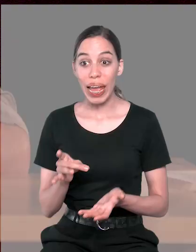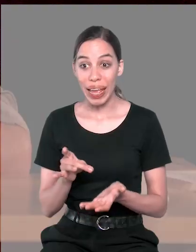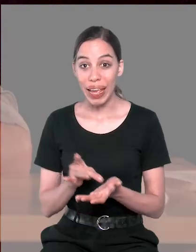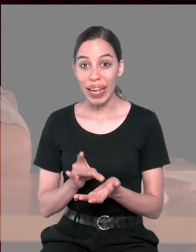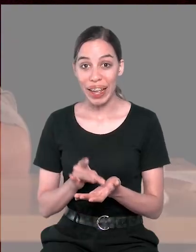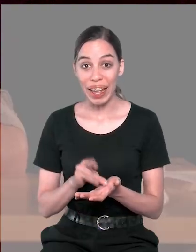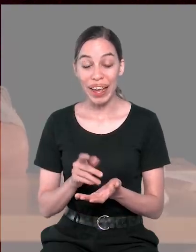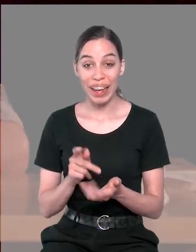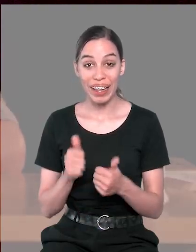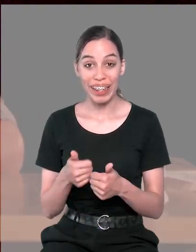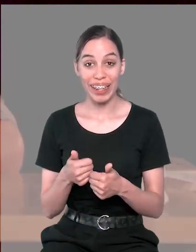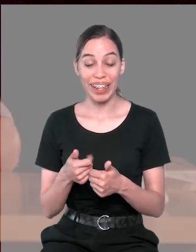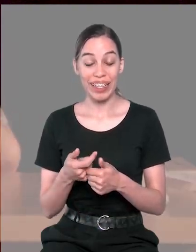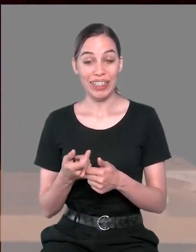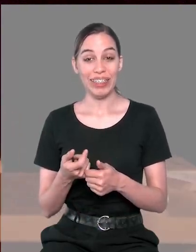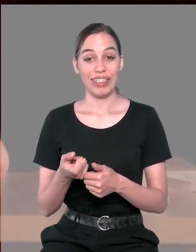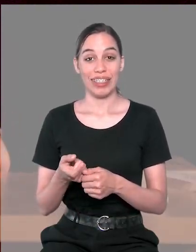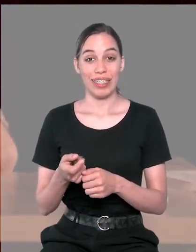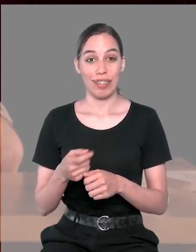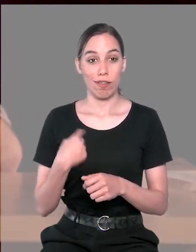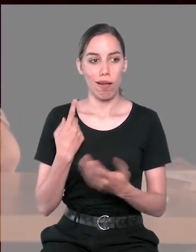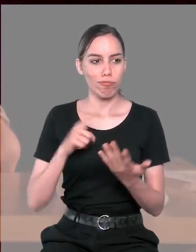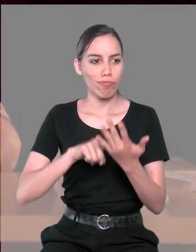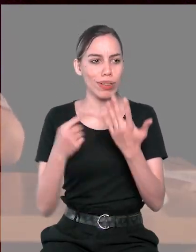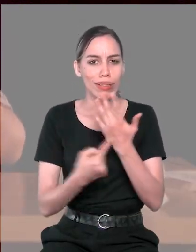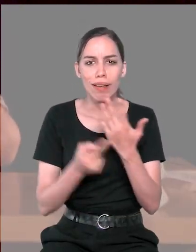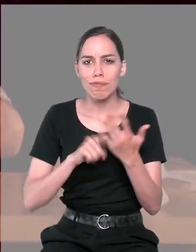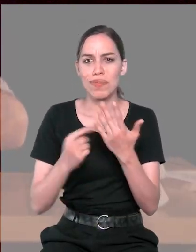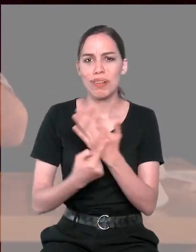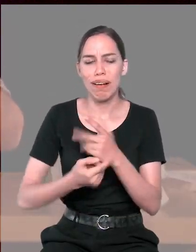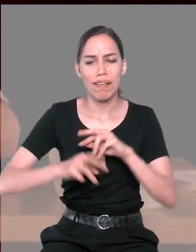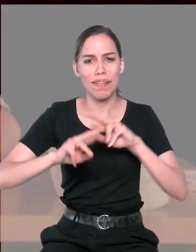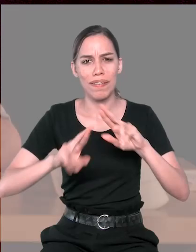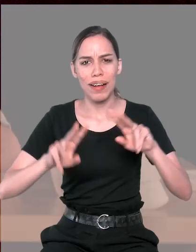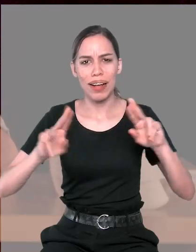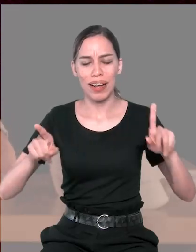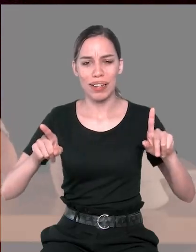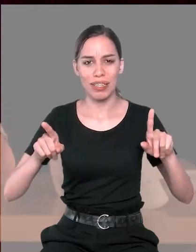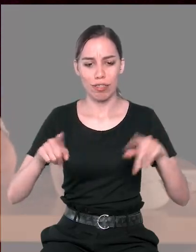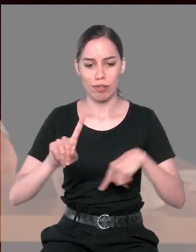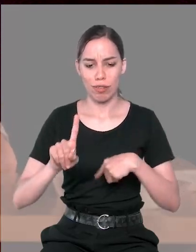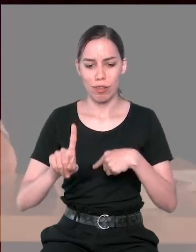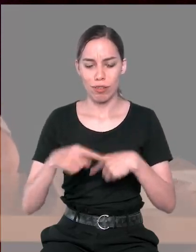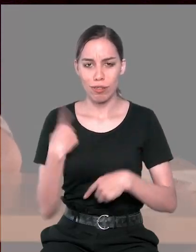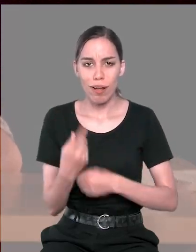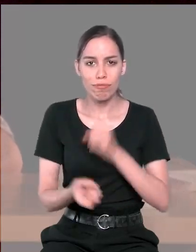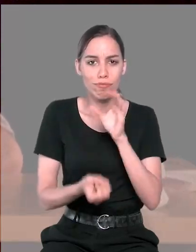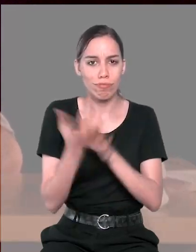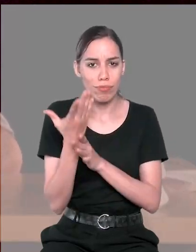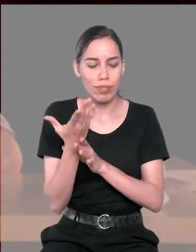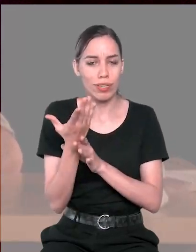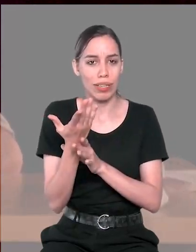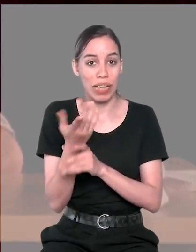Exatamente. Exatamente. E a gente vai de metáfora em metáfora e o real ele vai operando também. A gente vai produzindo,